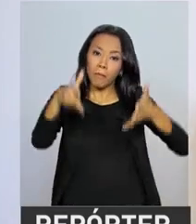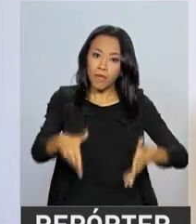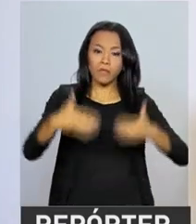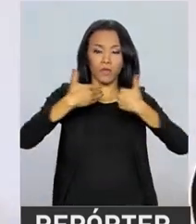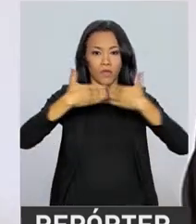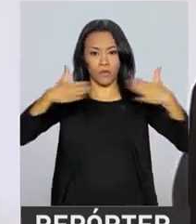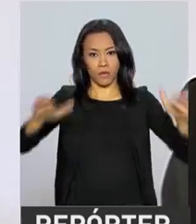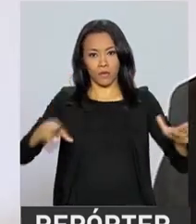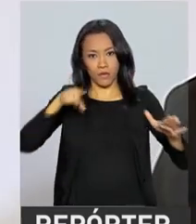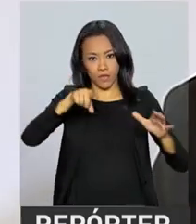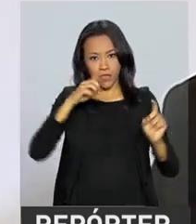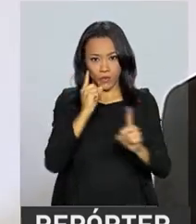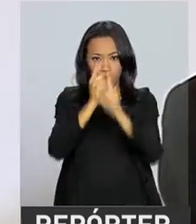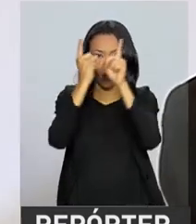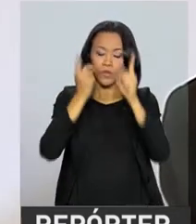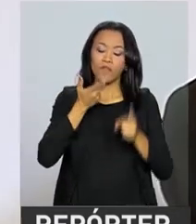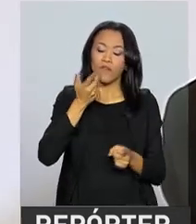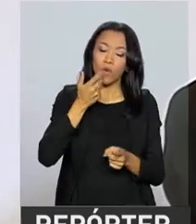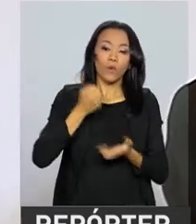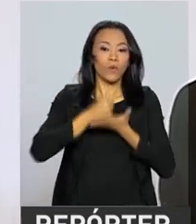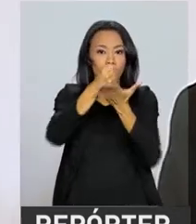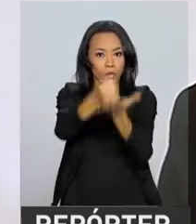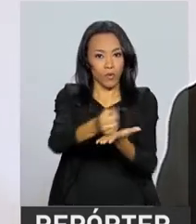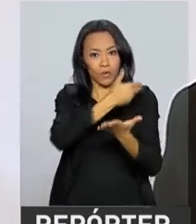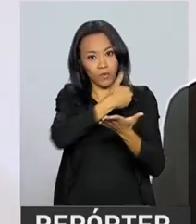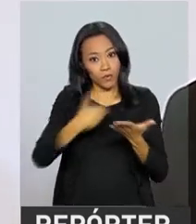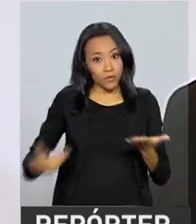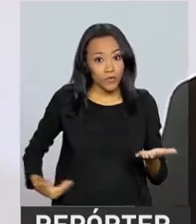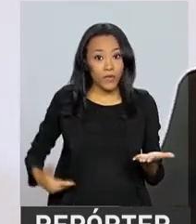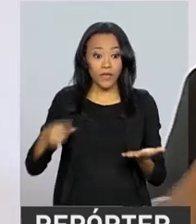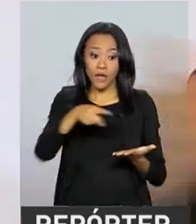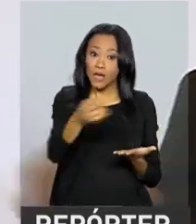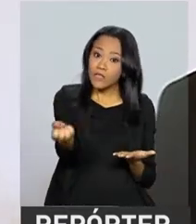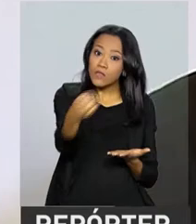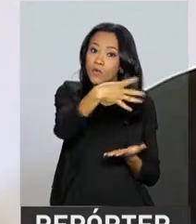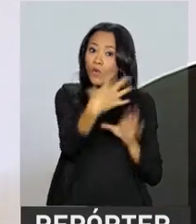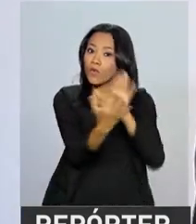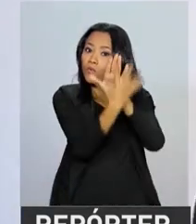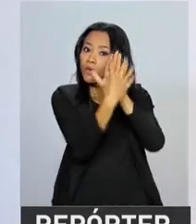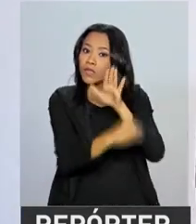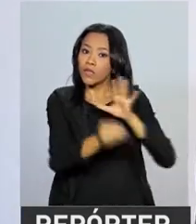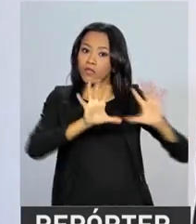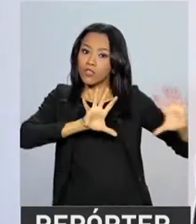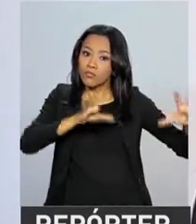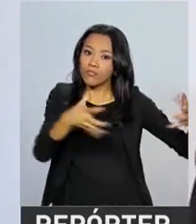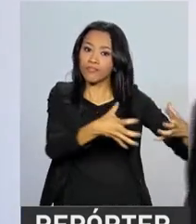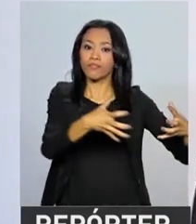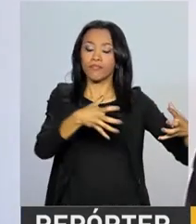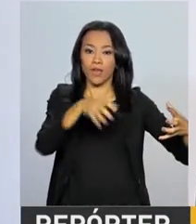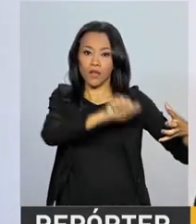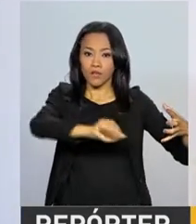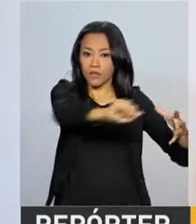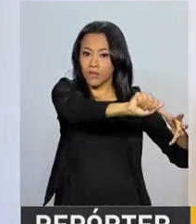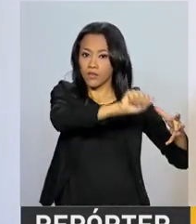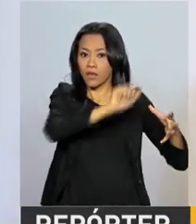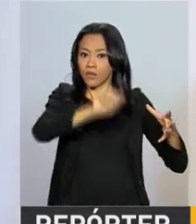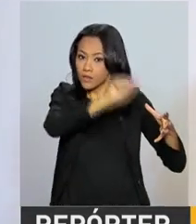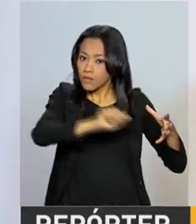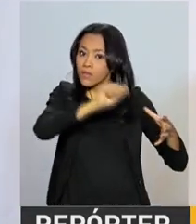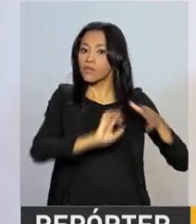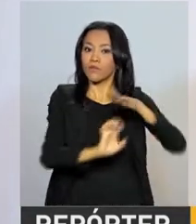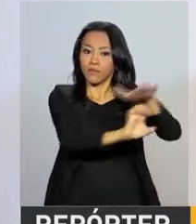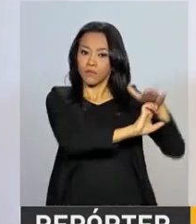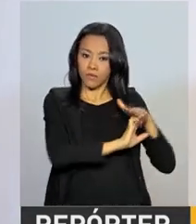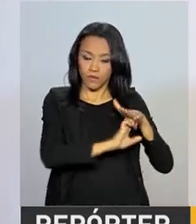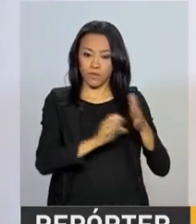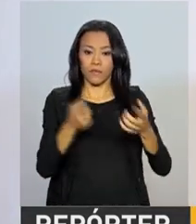do encontro e falou do apoio do governo aos arranjos produtivos locais nós concluiremos um programa do ministério